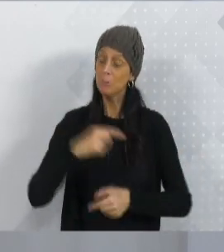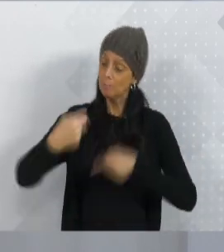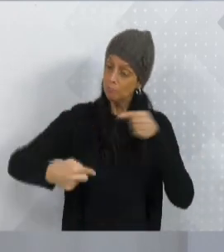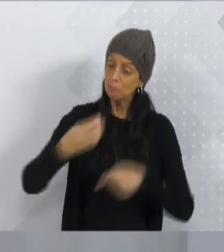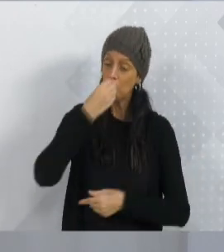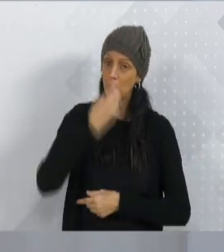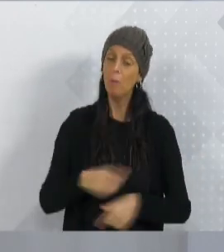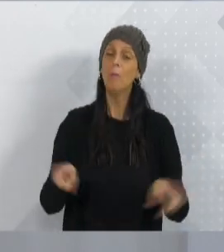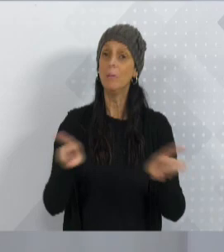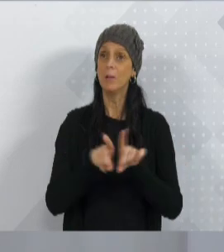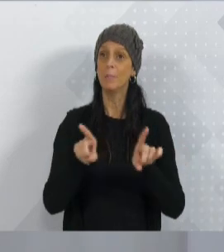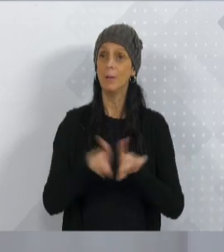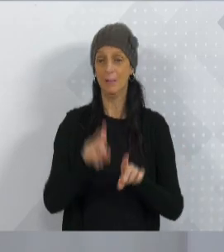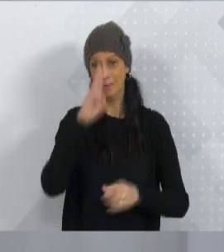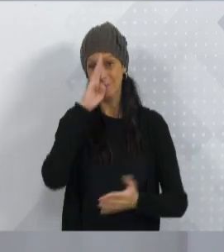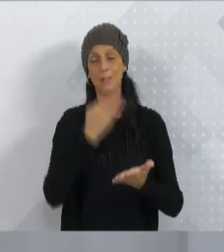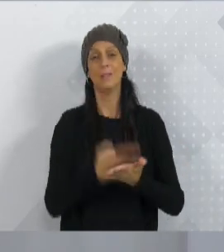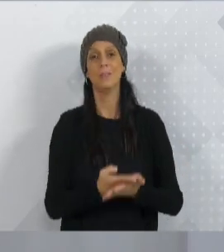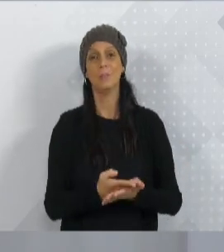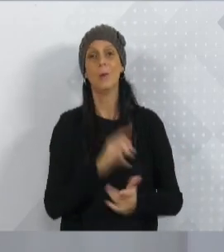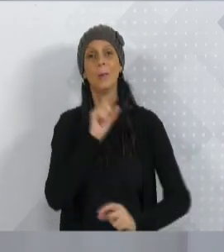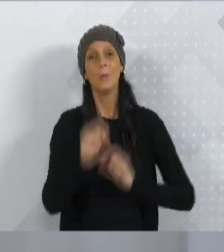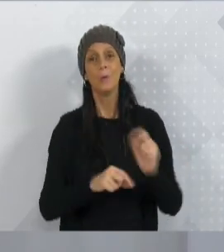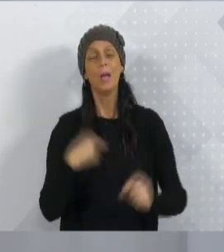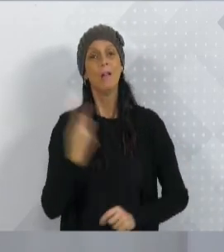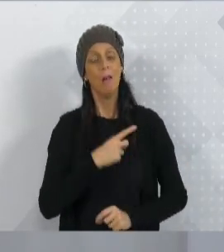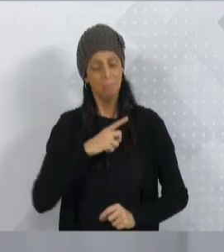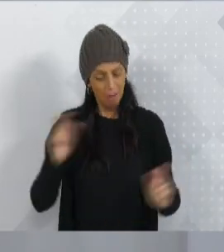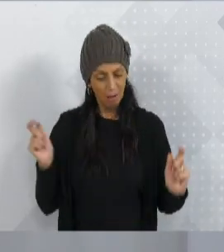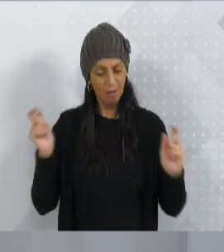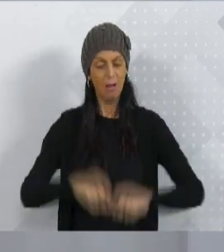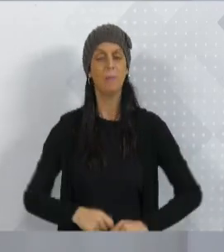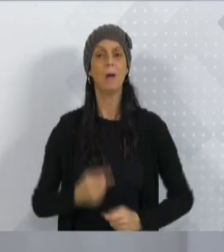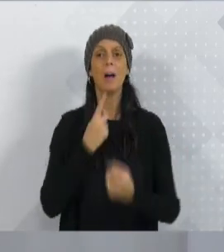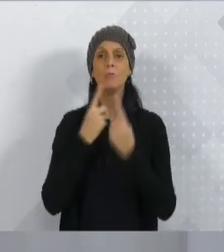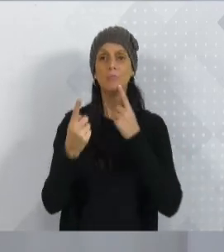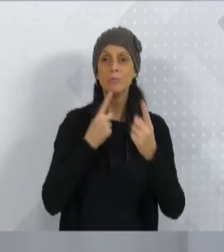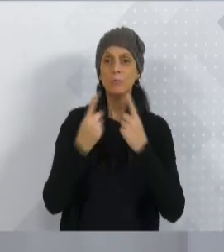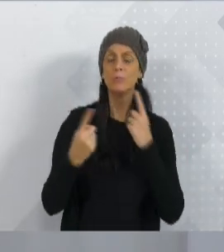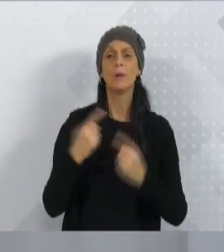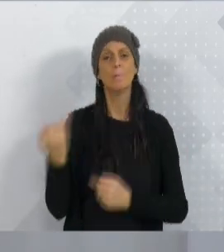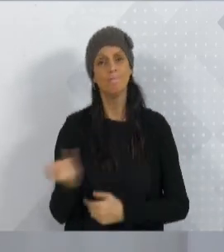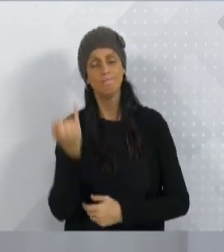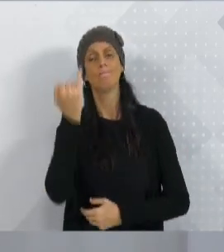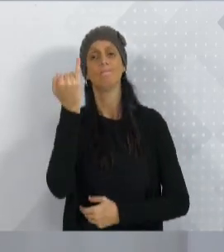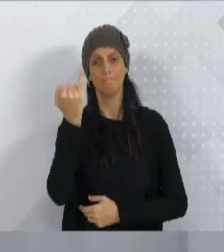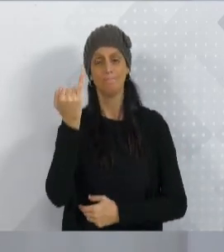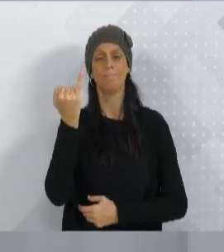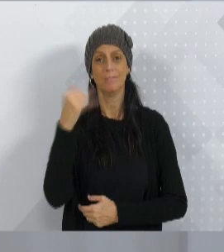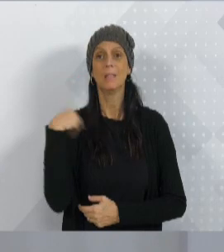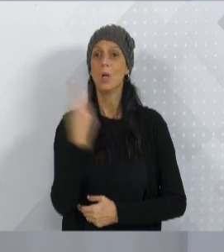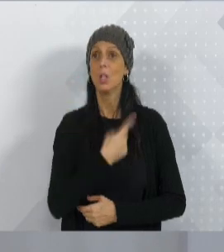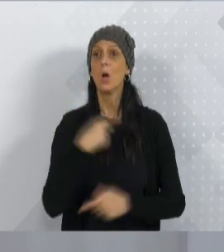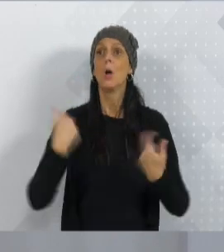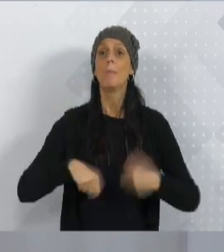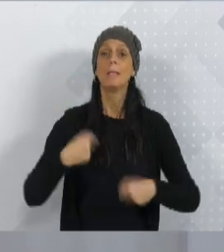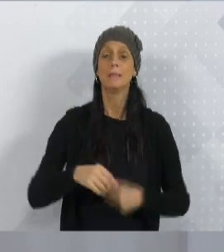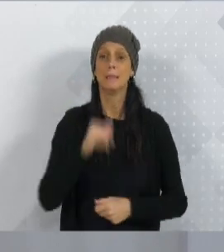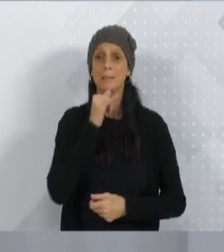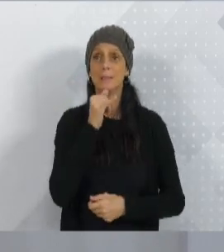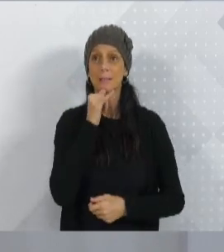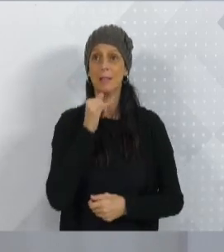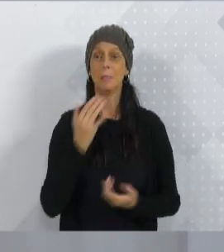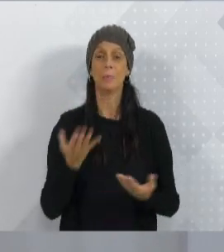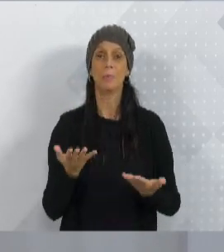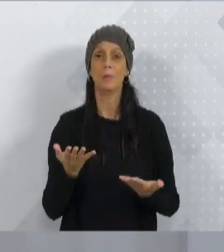debates eu acho que a gente ter a capacidade de alugar que importa para que a gente não precise chegar às vias de fato